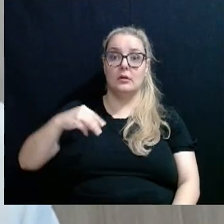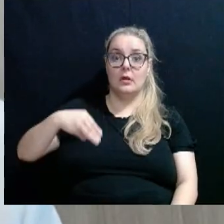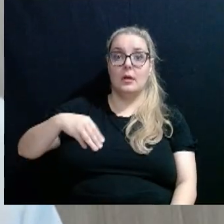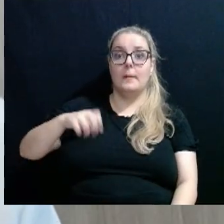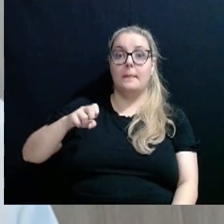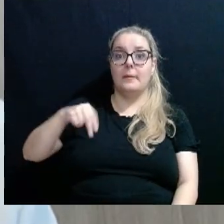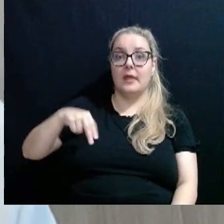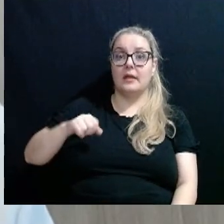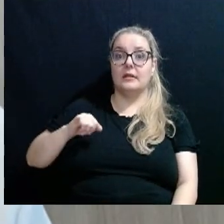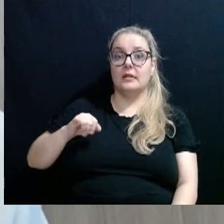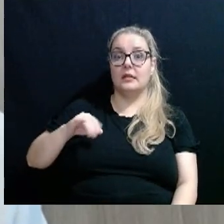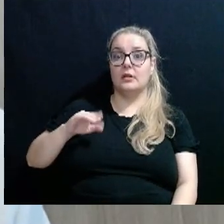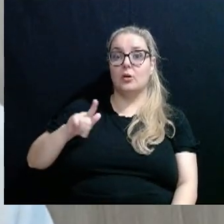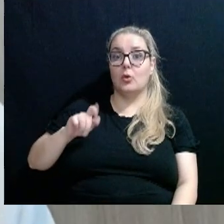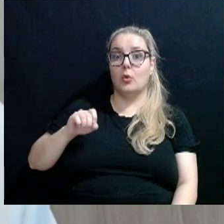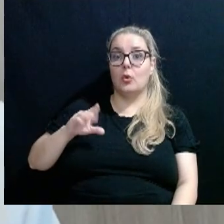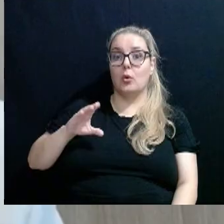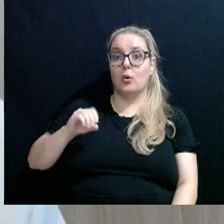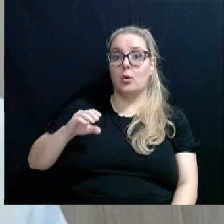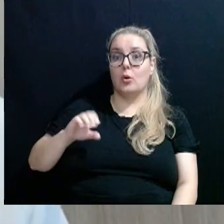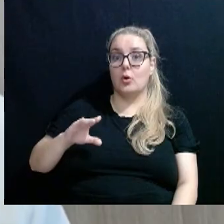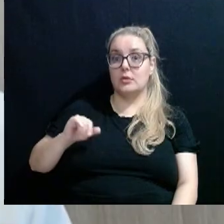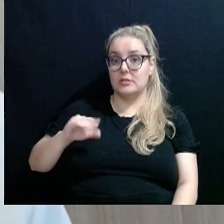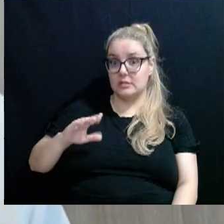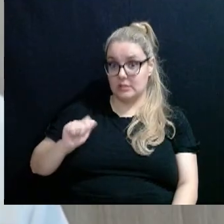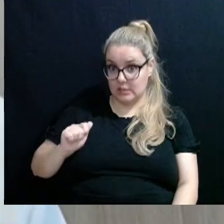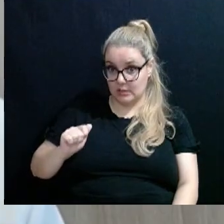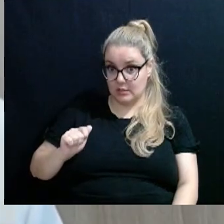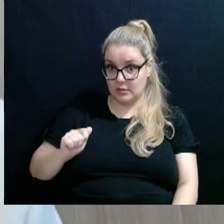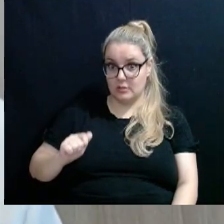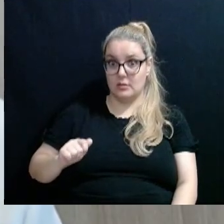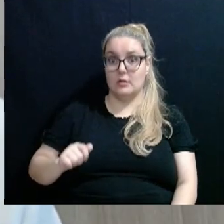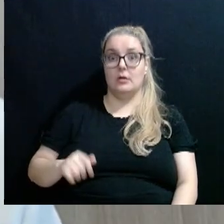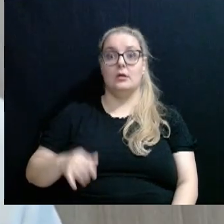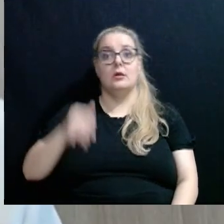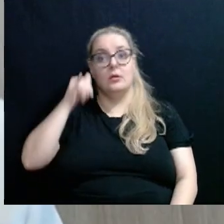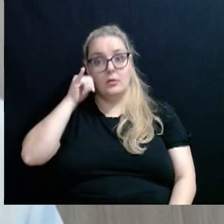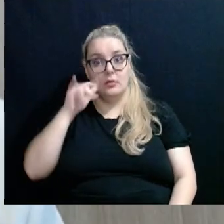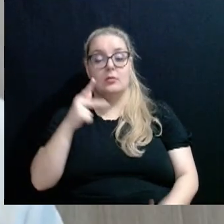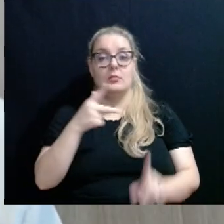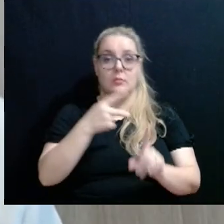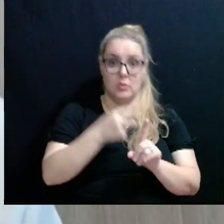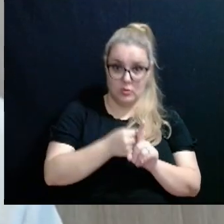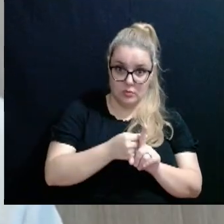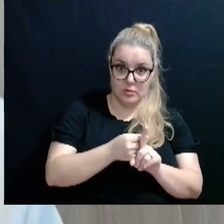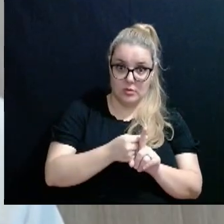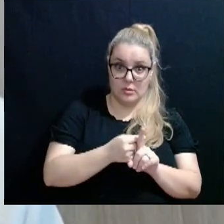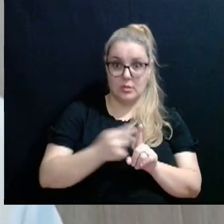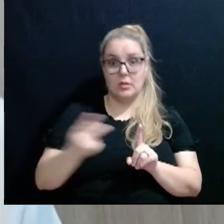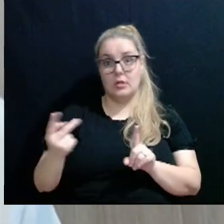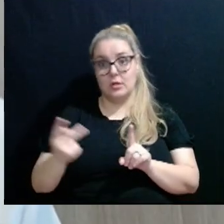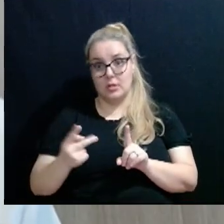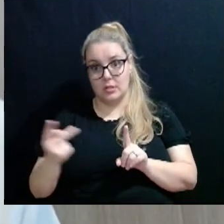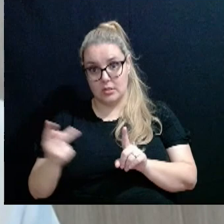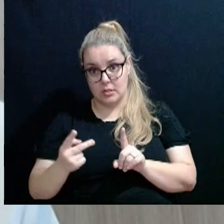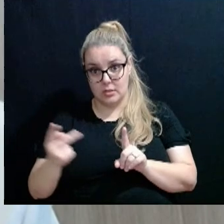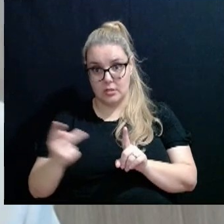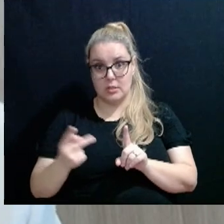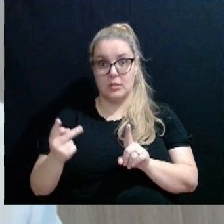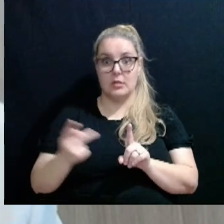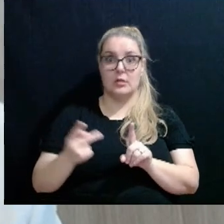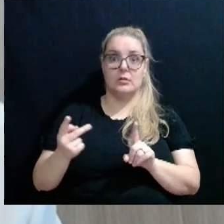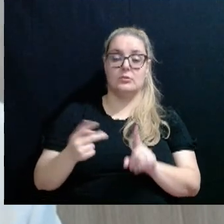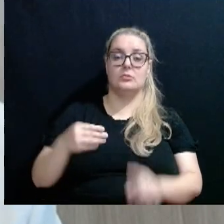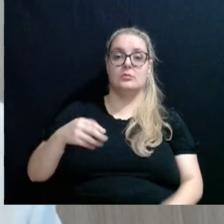meningites meningocócicas. A meningocócica prevenível por vacina, ambas